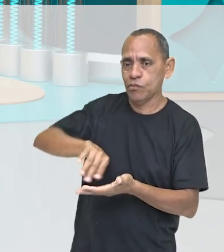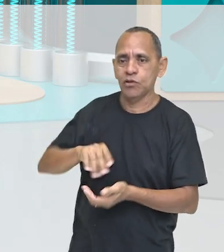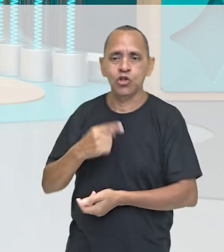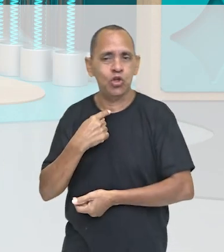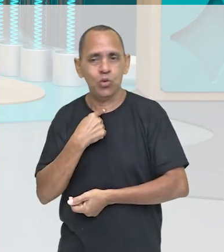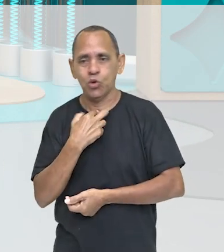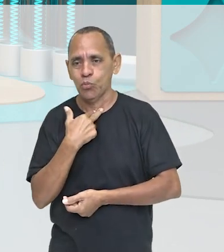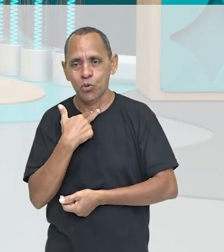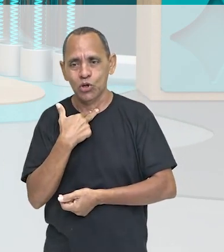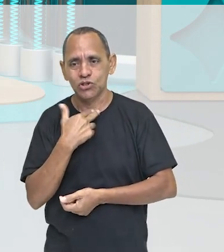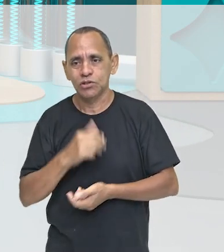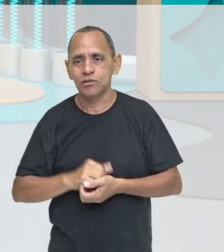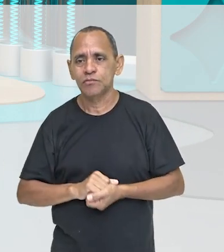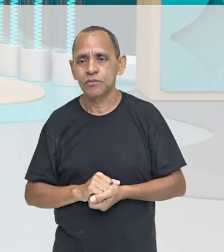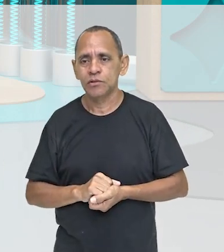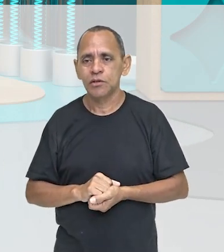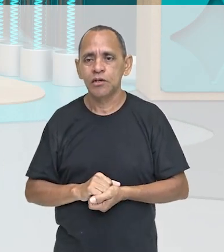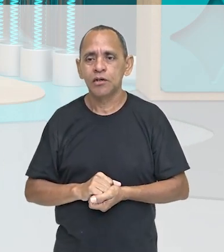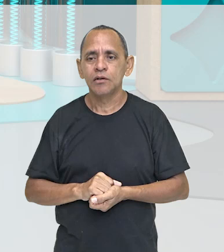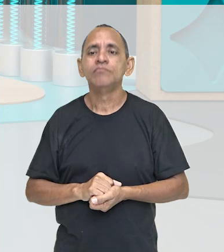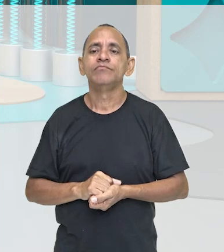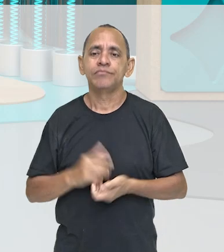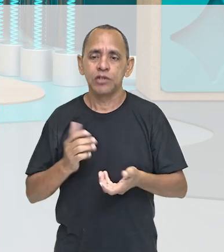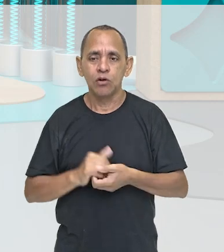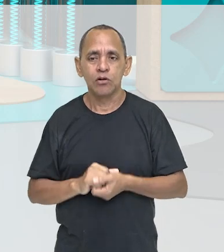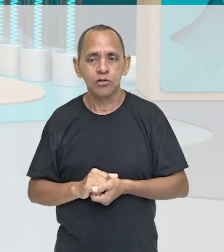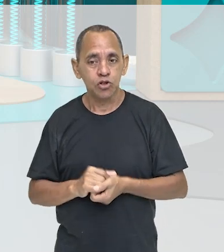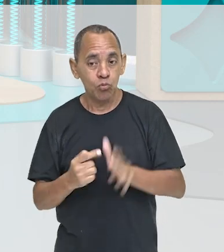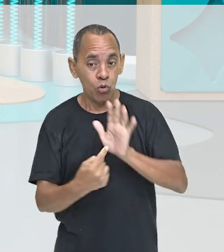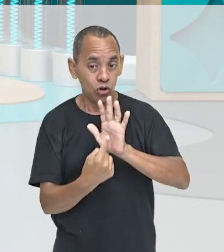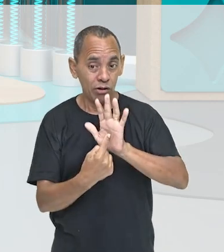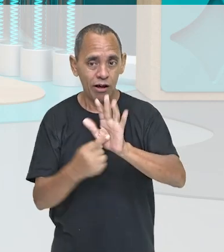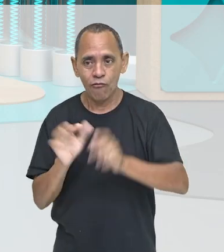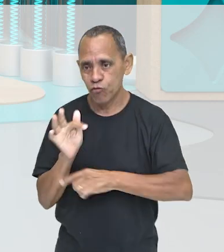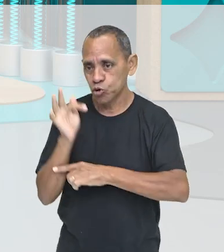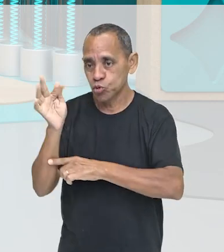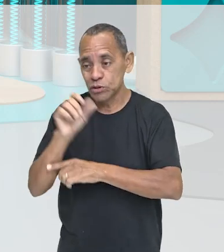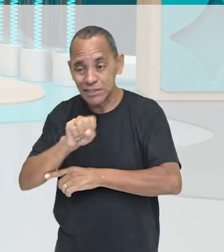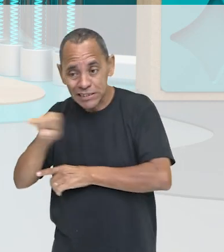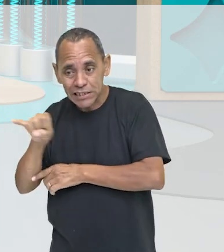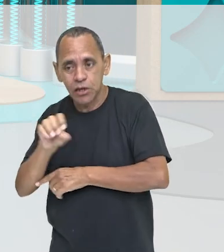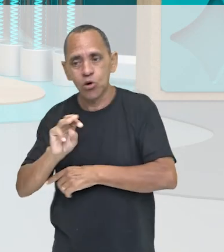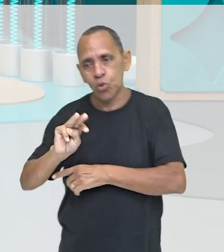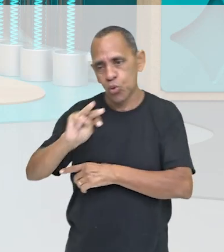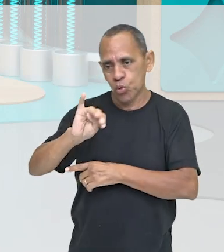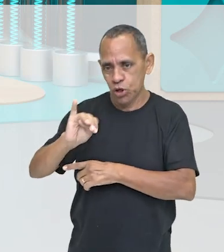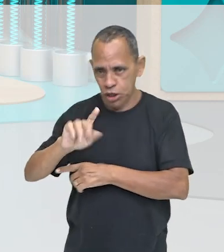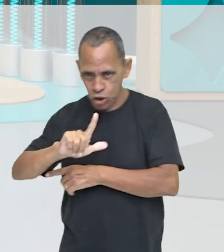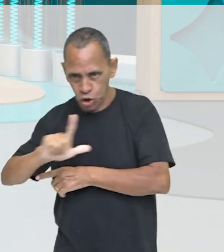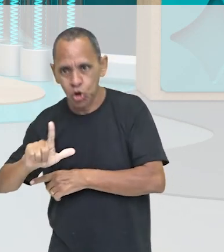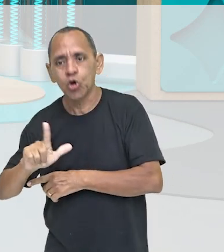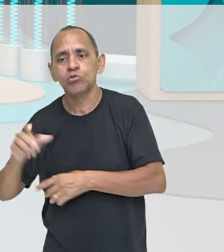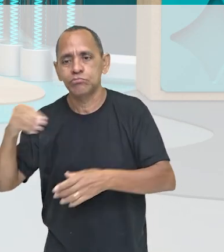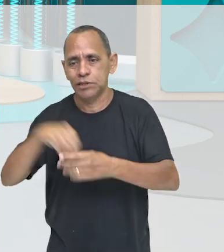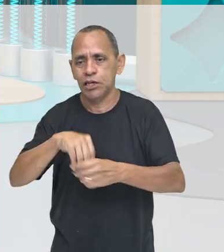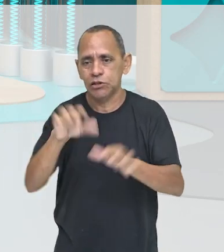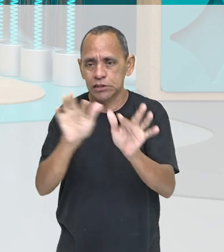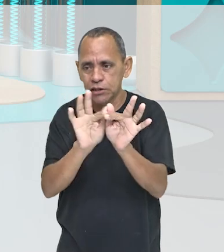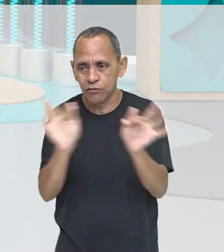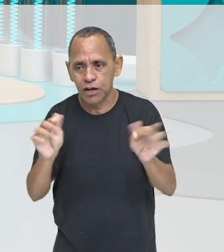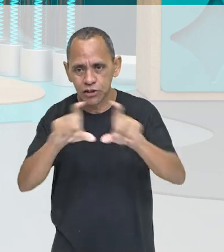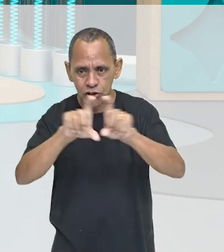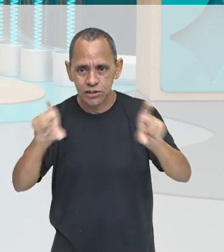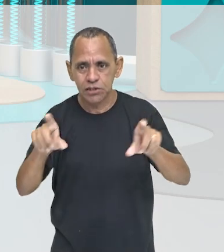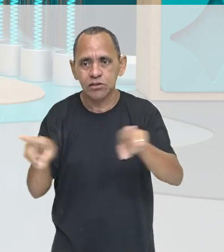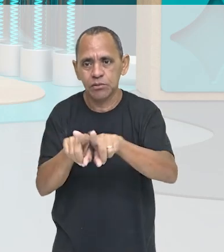só indicará futuro se ele estiver presente, né? Ele precisa estar ali. Os verbos auxiliares, eles